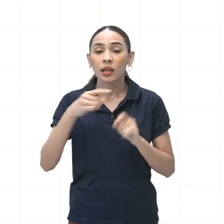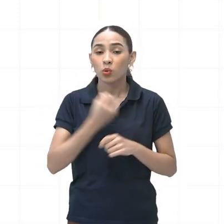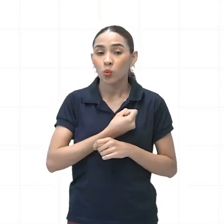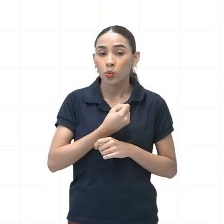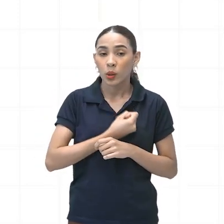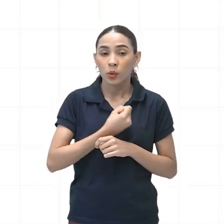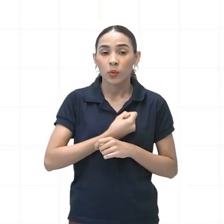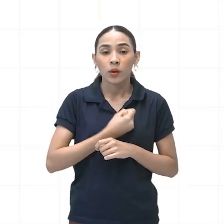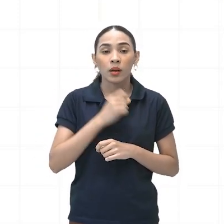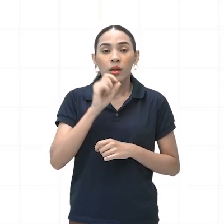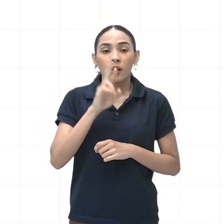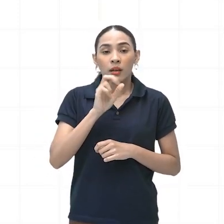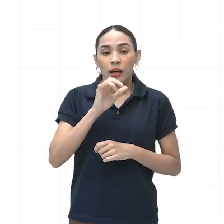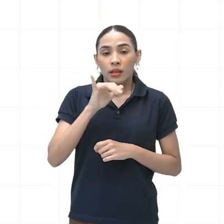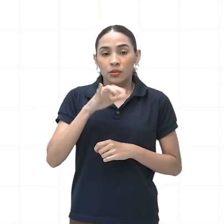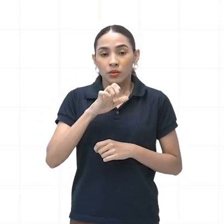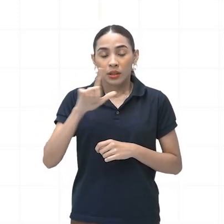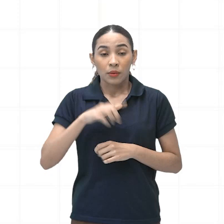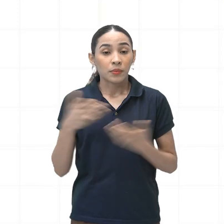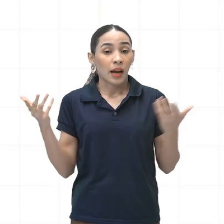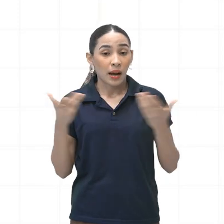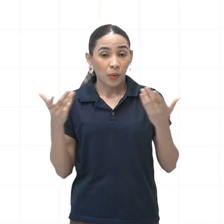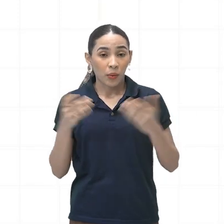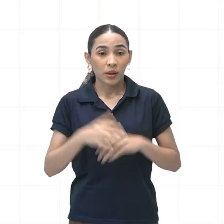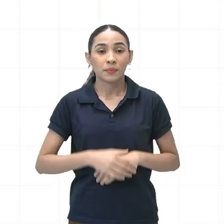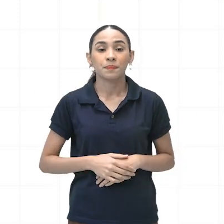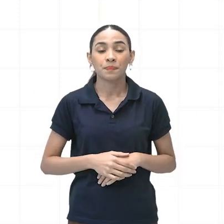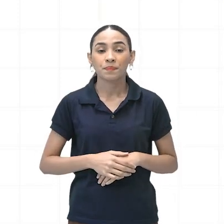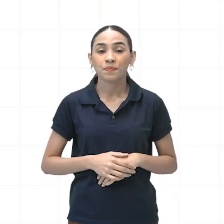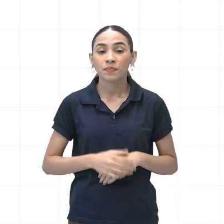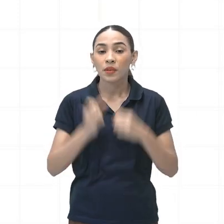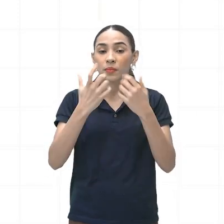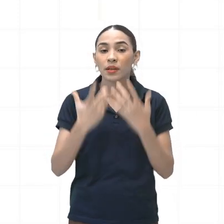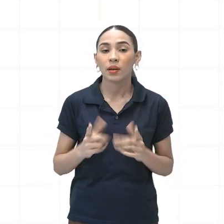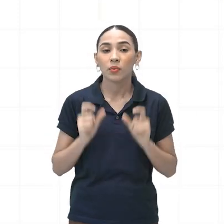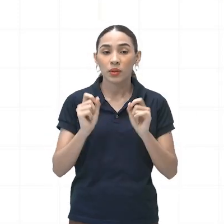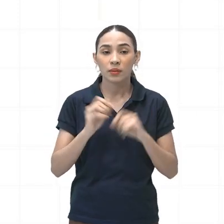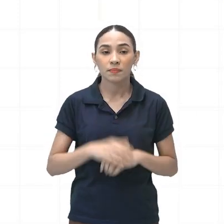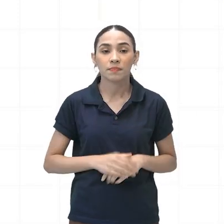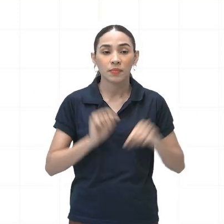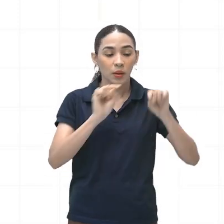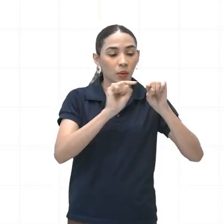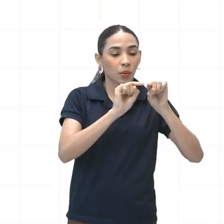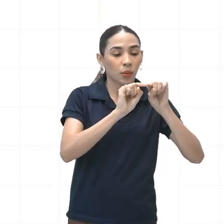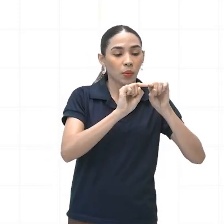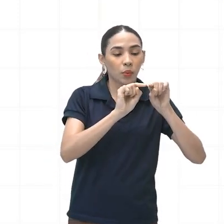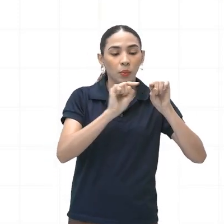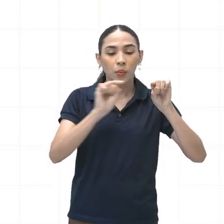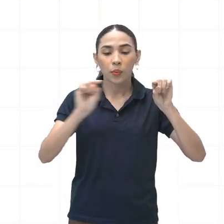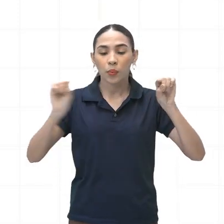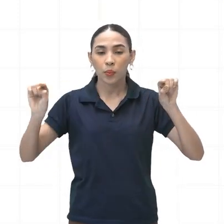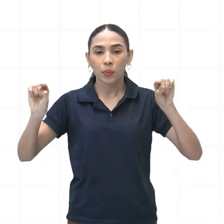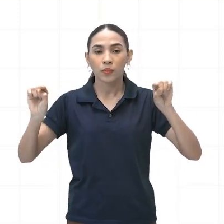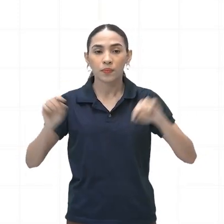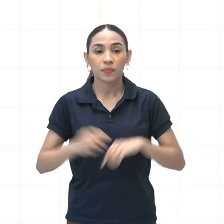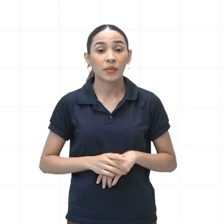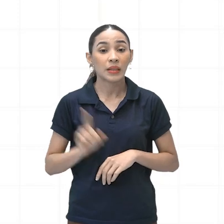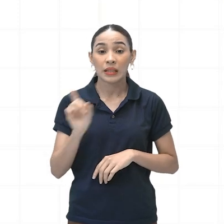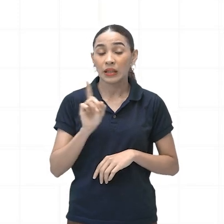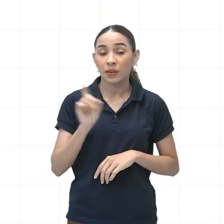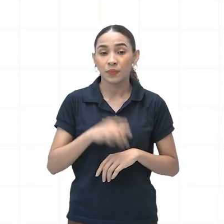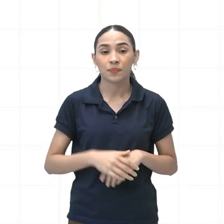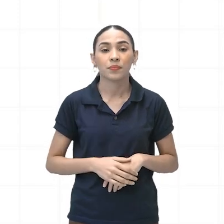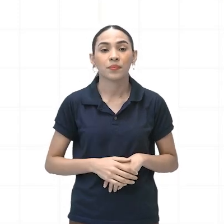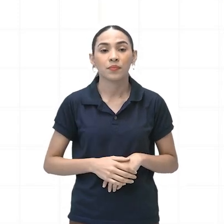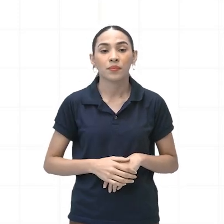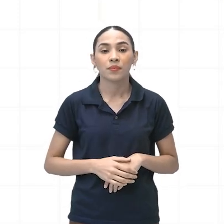racional. E agora, nós vamos falar da reta numérica. Não, vamos falar